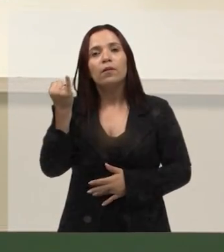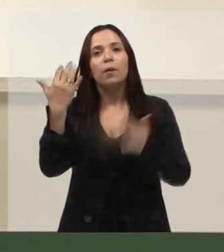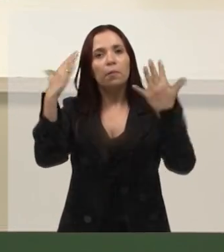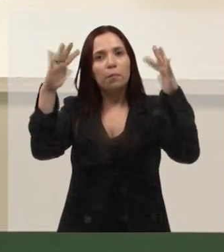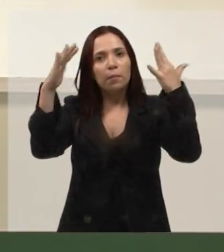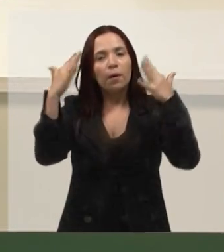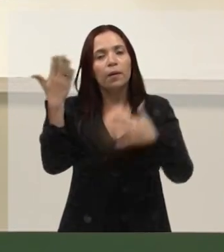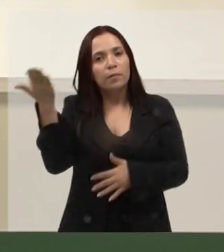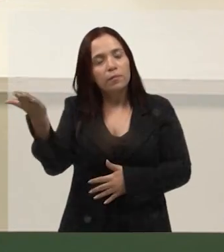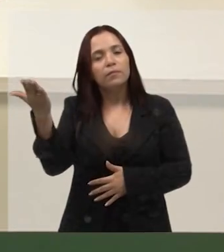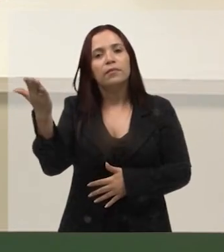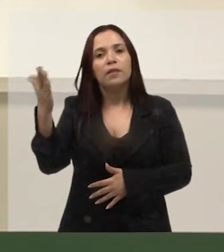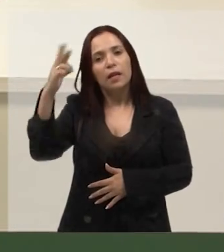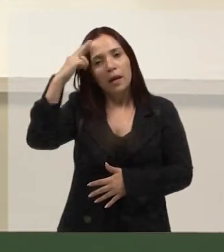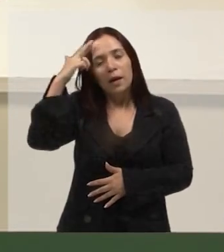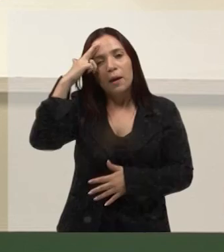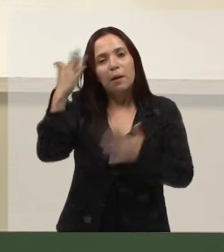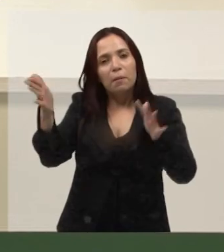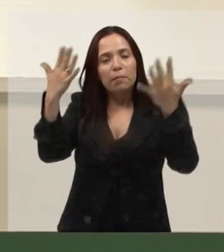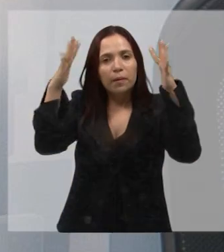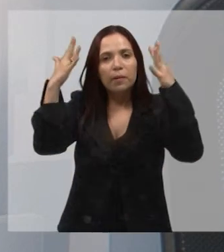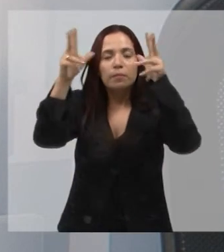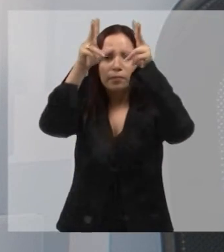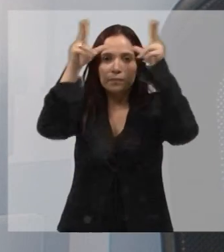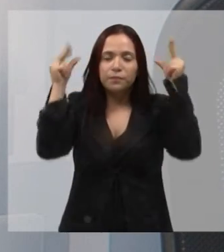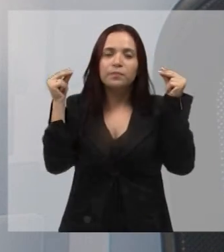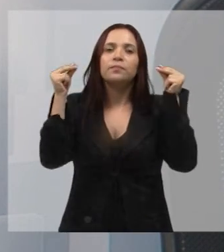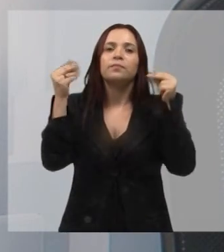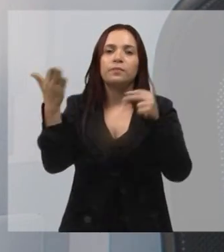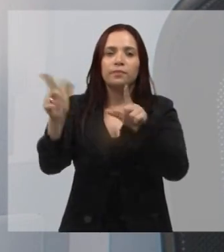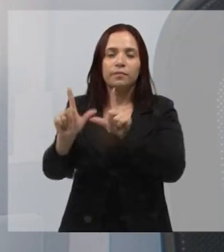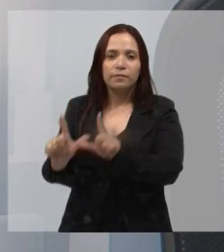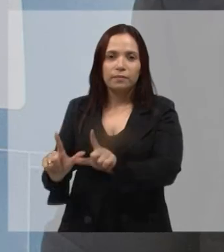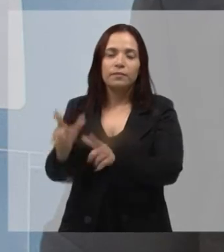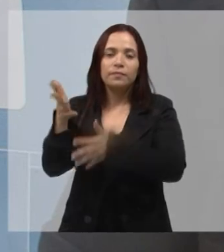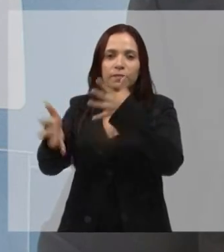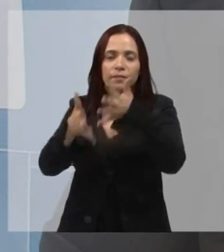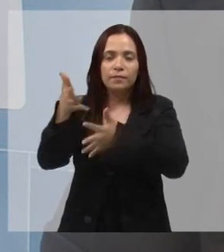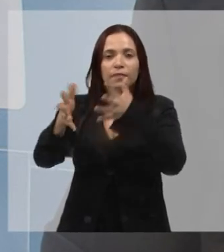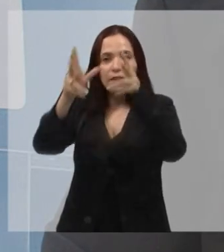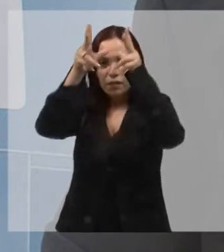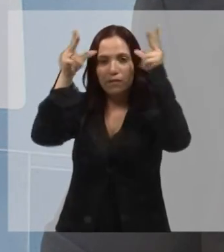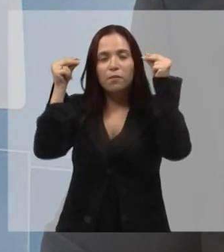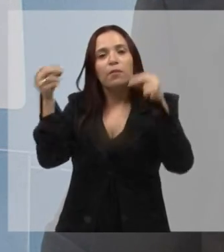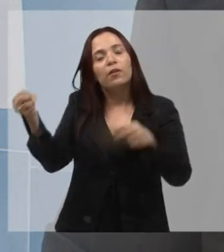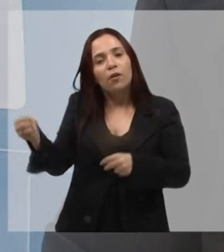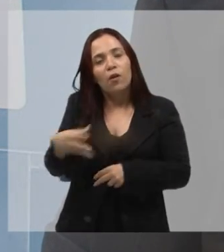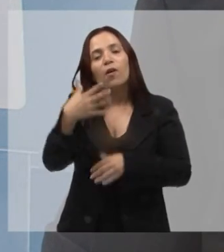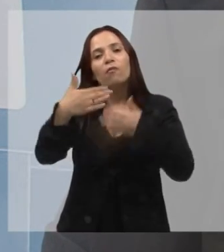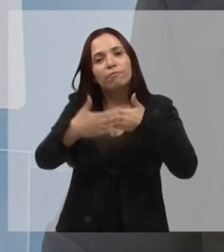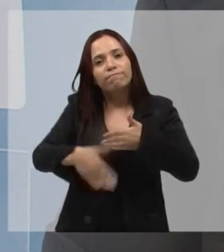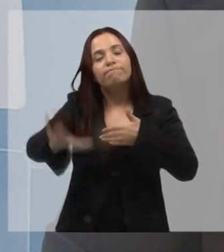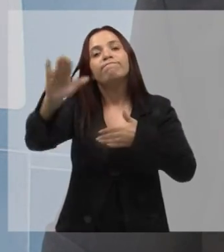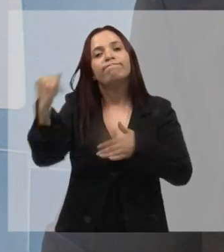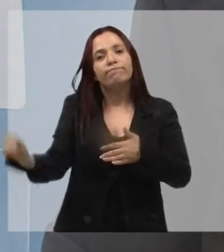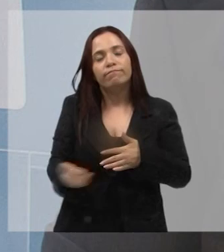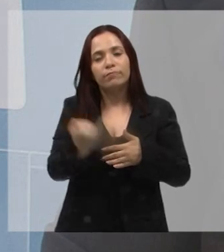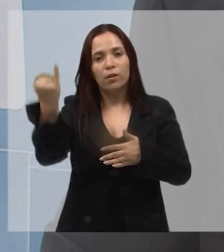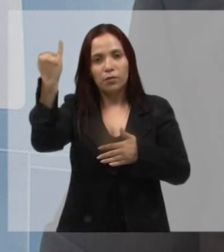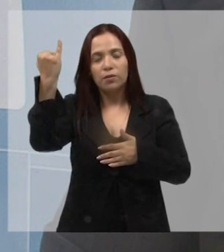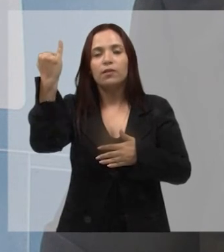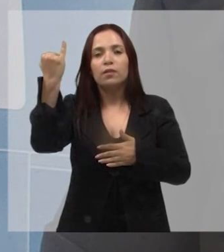seu parabéns à Rebeca, né? Valeu. Agora parabéns, é enfermeira. Parabéns, a Rebeca é enfermeira, nova enfermeira na área, mais uma coisa